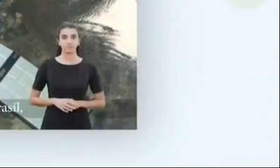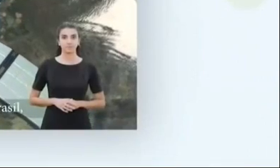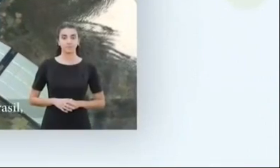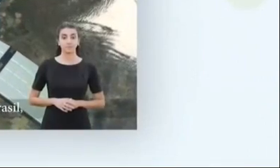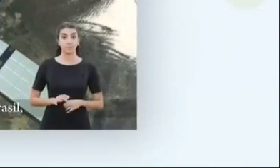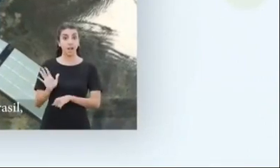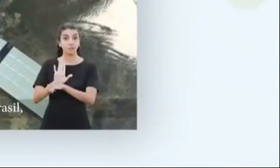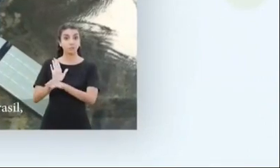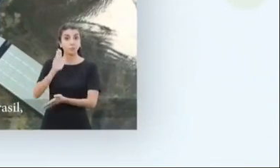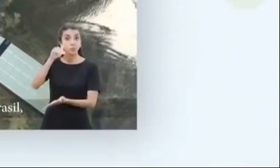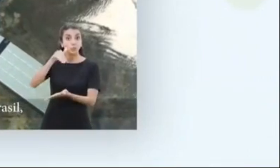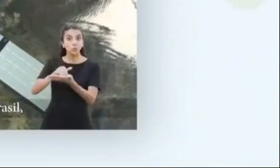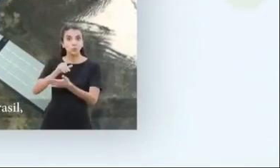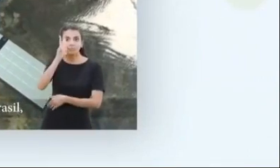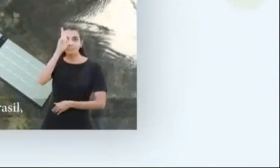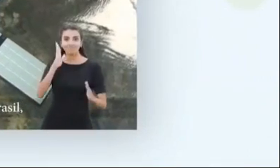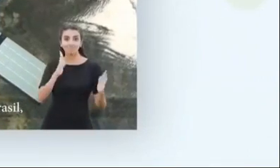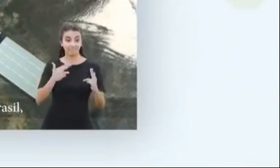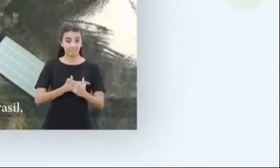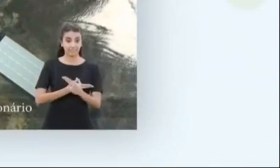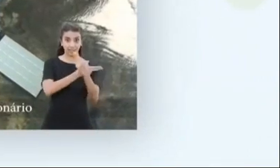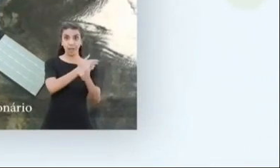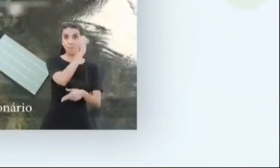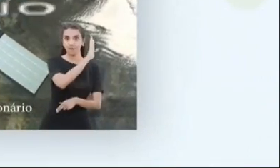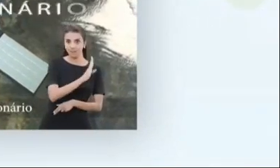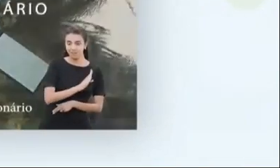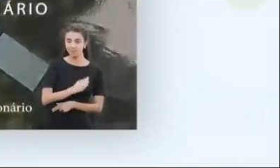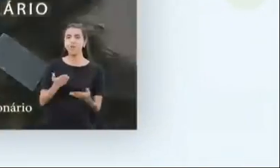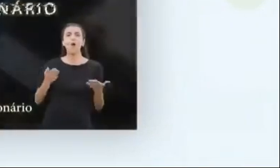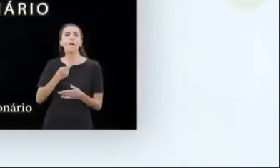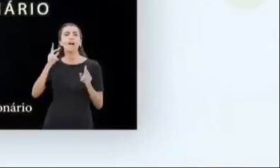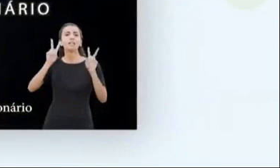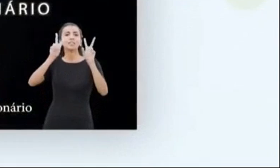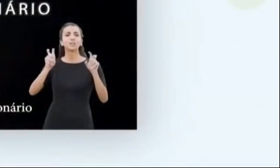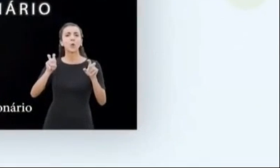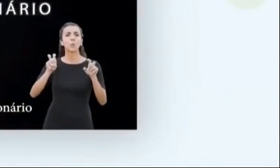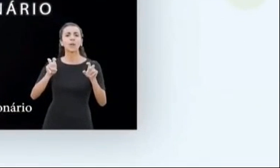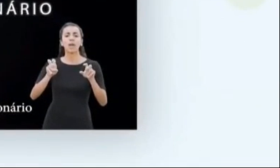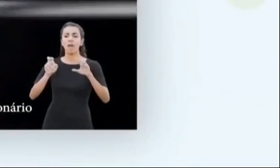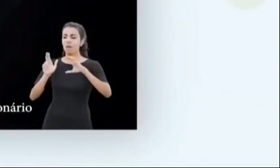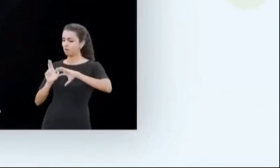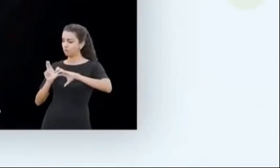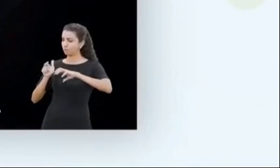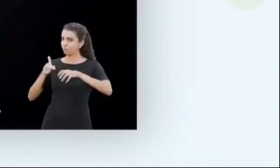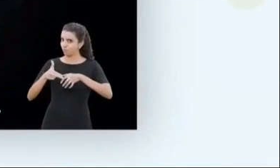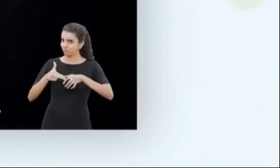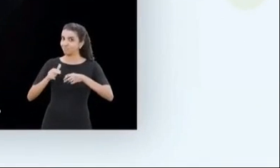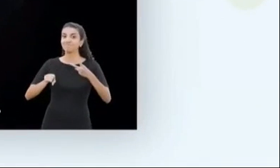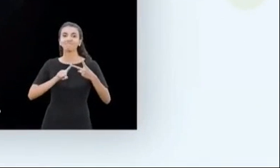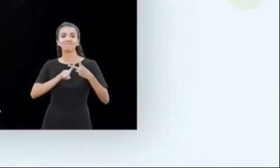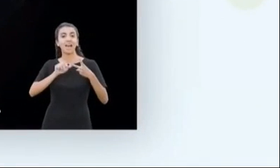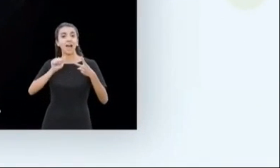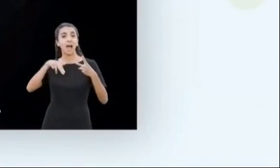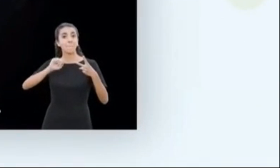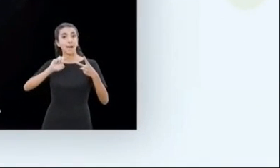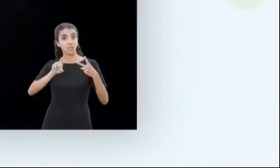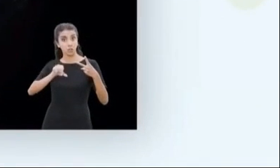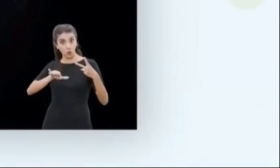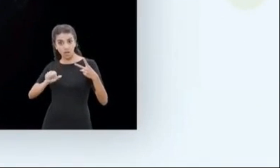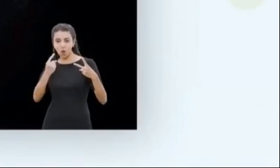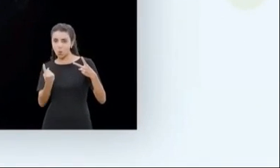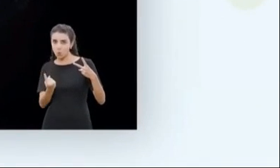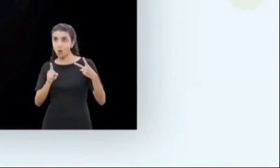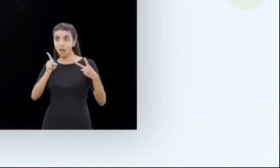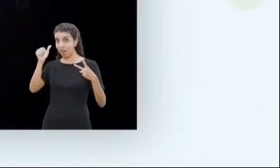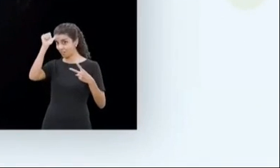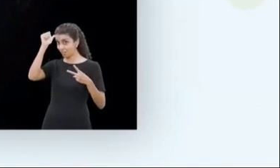No capítulo final da série Satélite Brasil, vamos falar sobre o satélite geoestacionário e o lançamento do Amazônia 1,